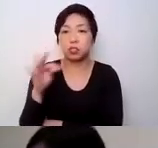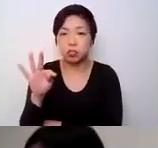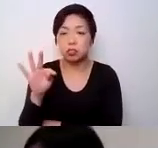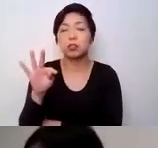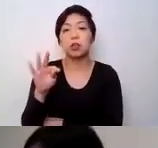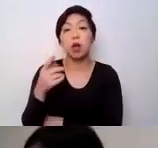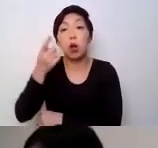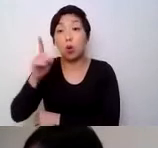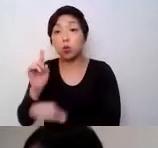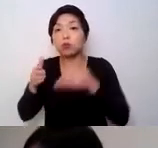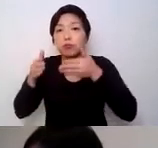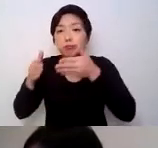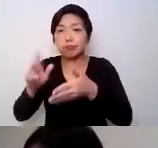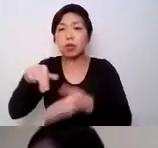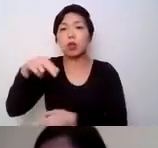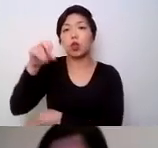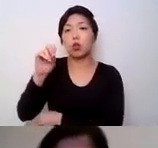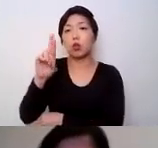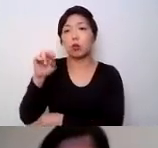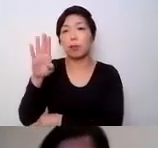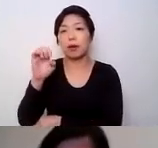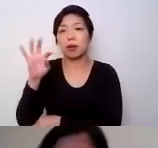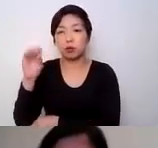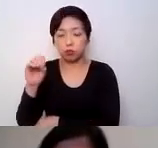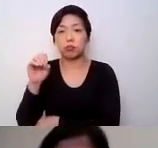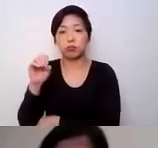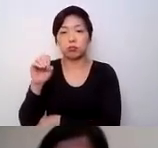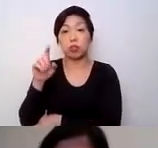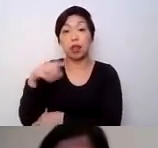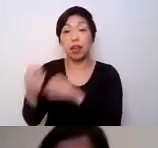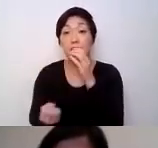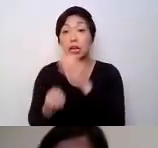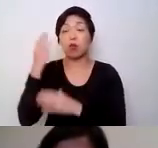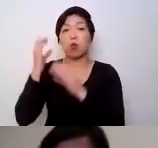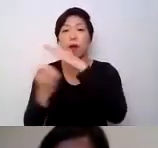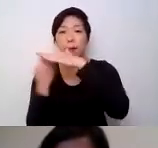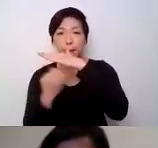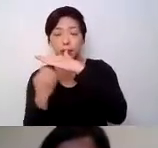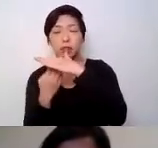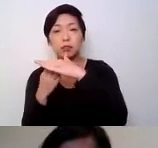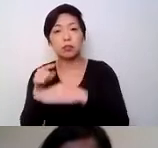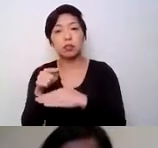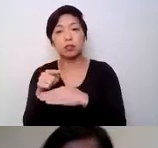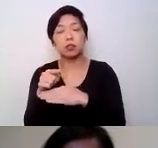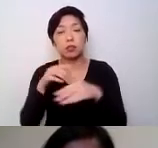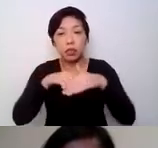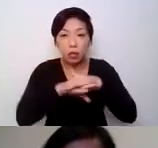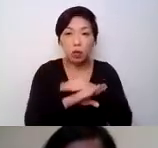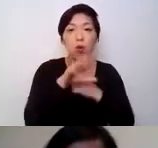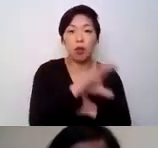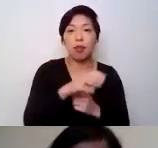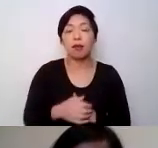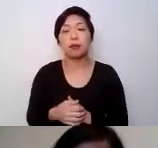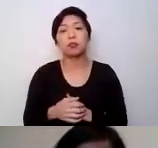Norberto Odebrecht que foi o fundador da construtora Odebrecht ele está lá sepultado inclusive com